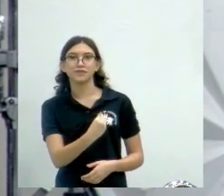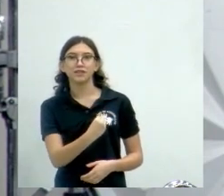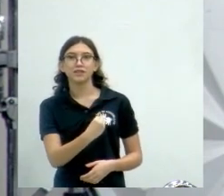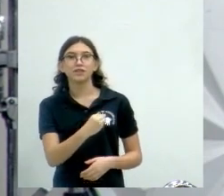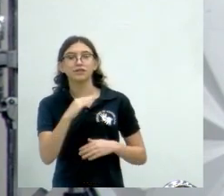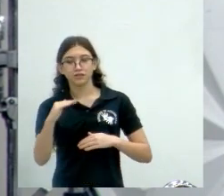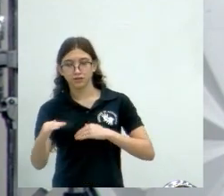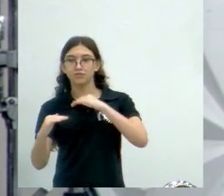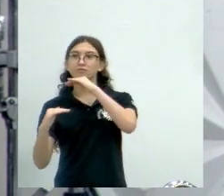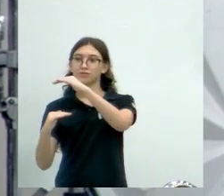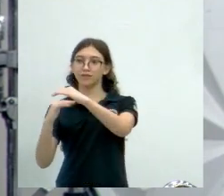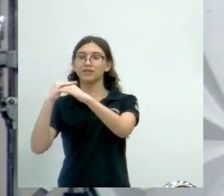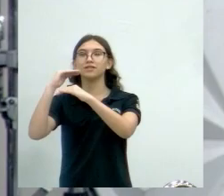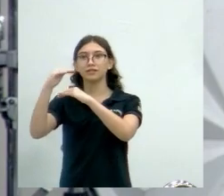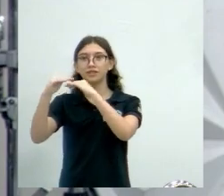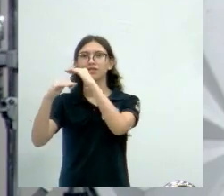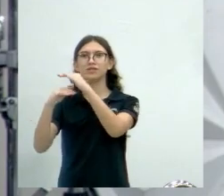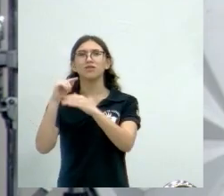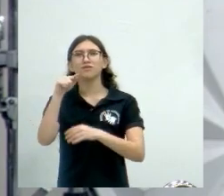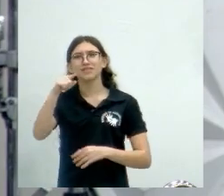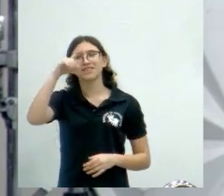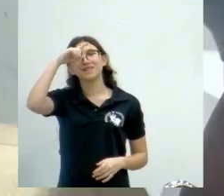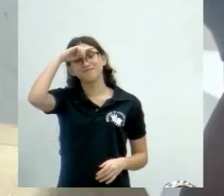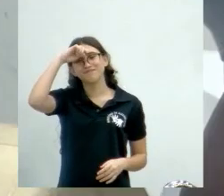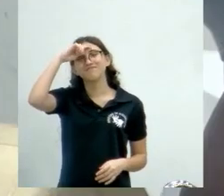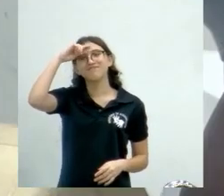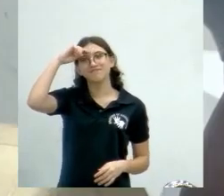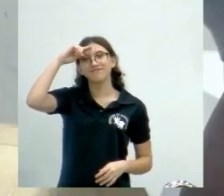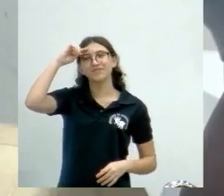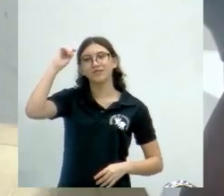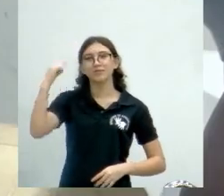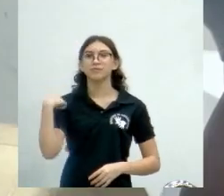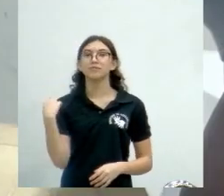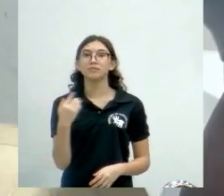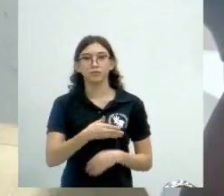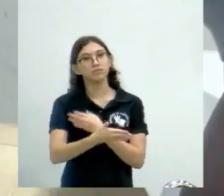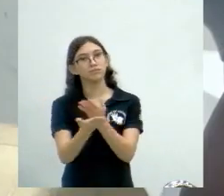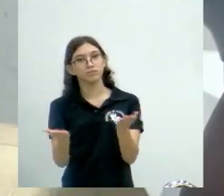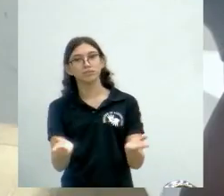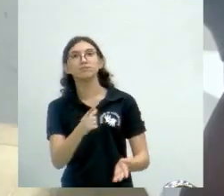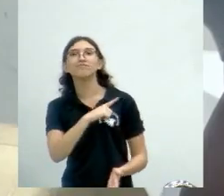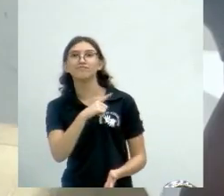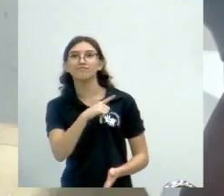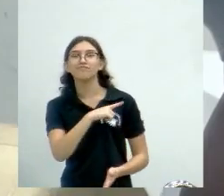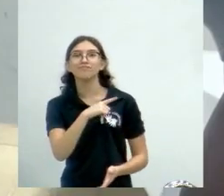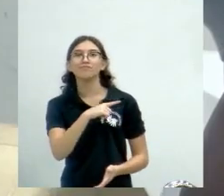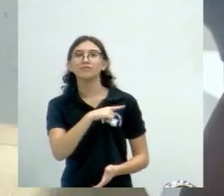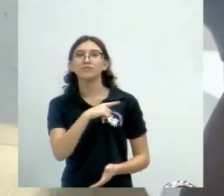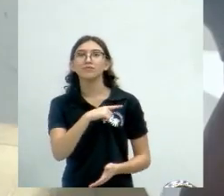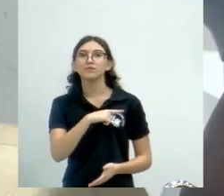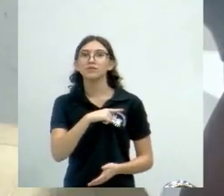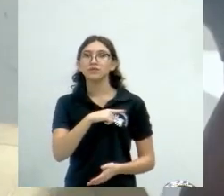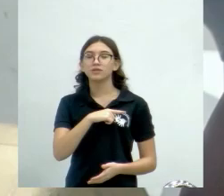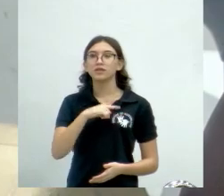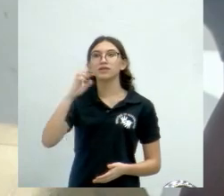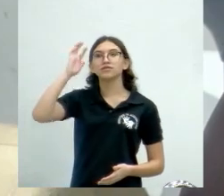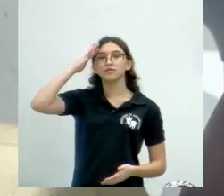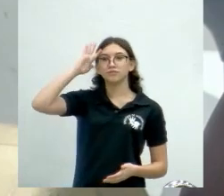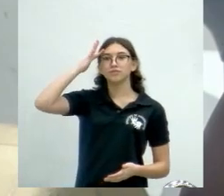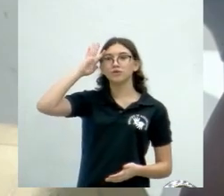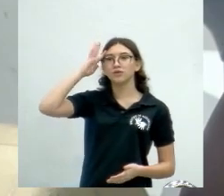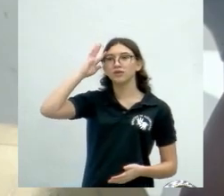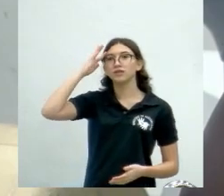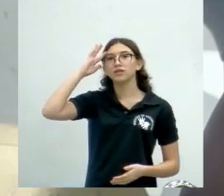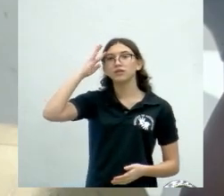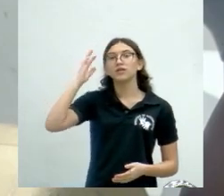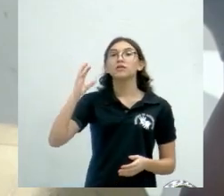deve lutar com esse desafio acerca da disciplina, da correção, da repreensão. Mas é muito interessante